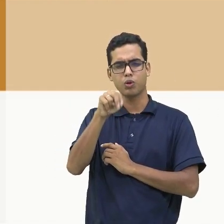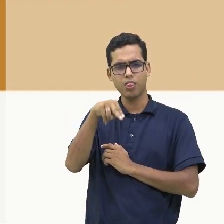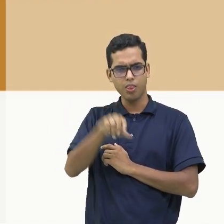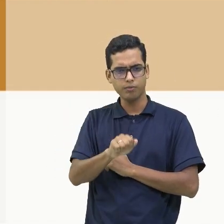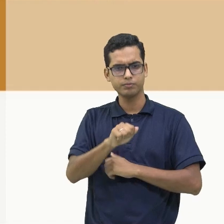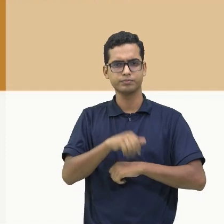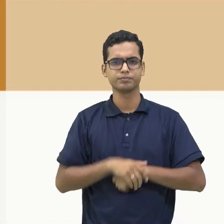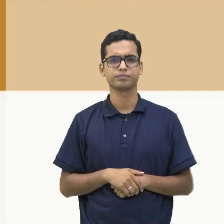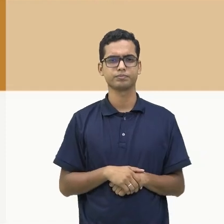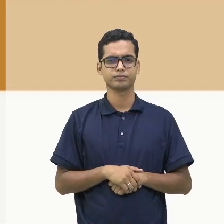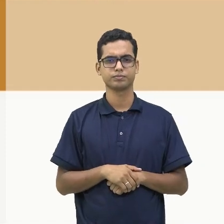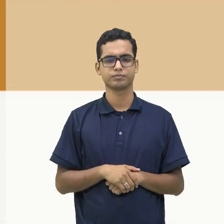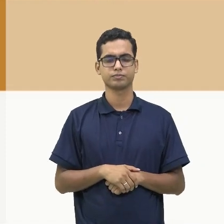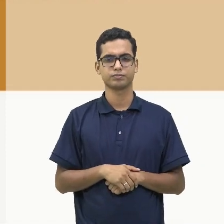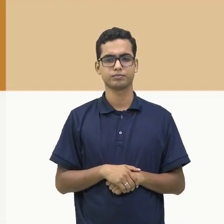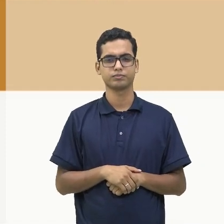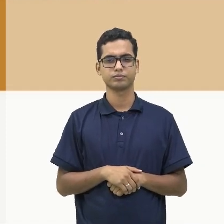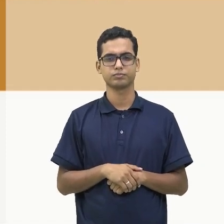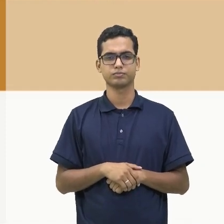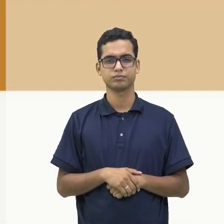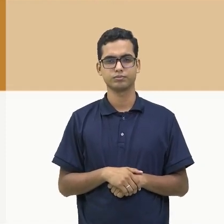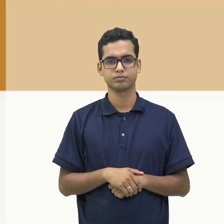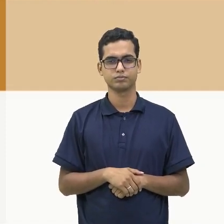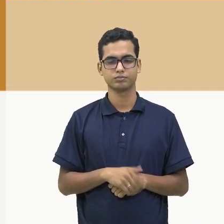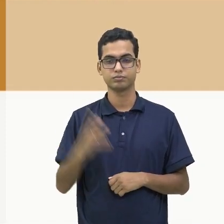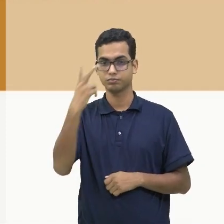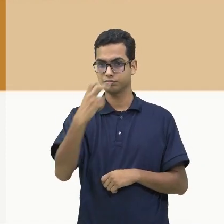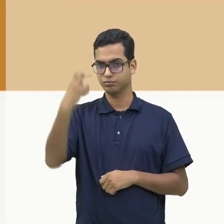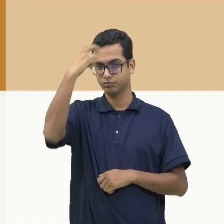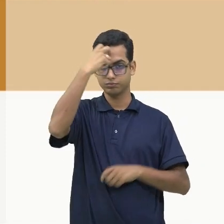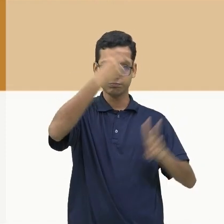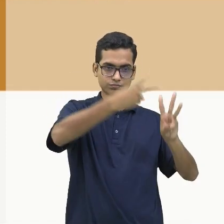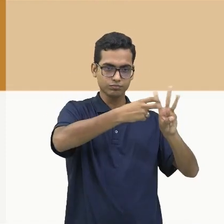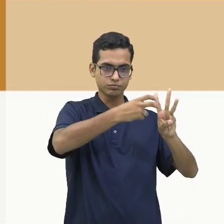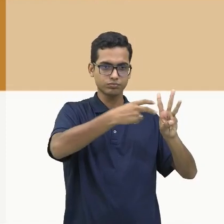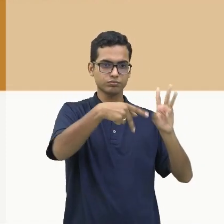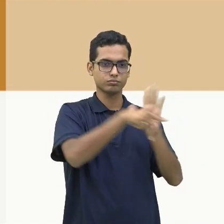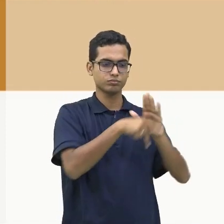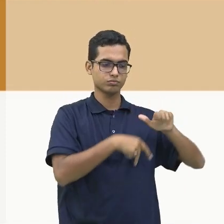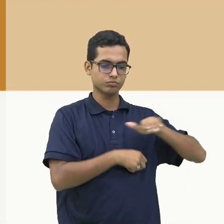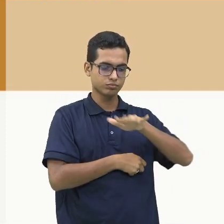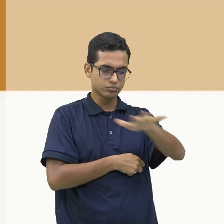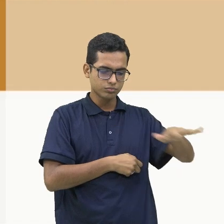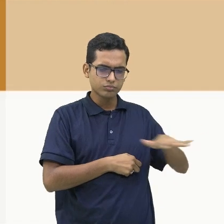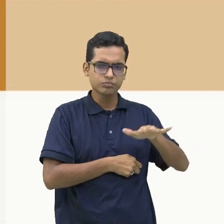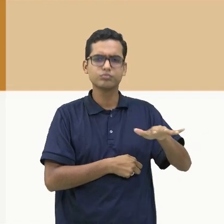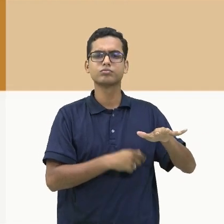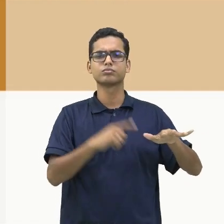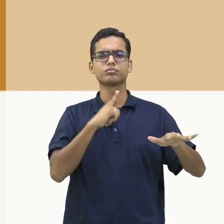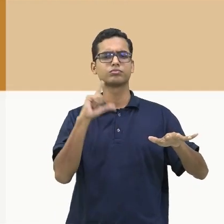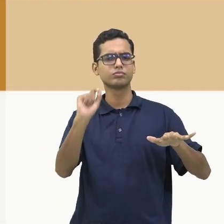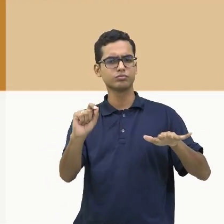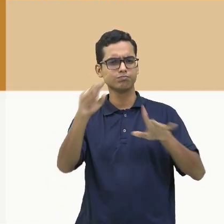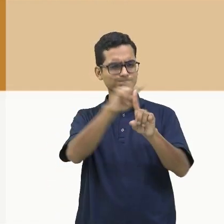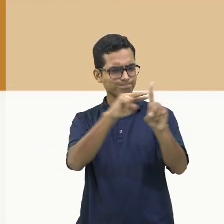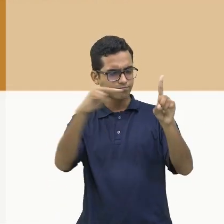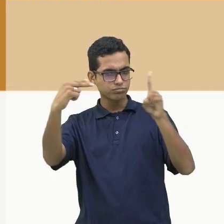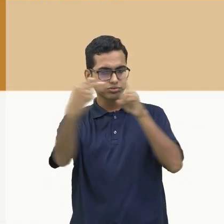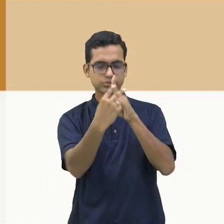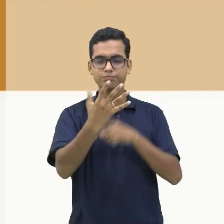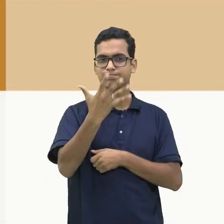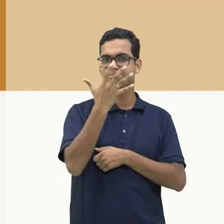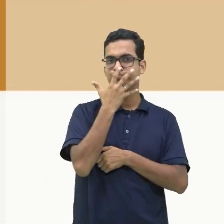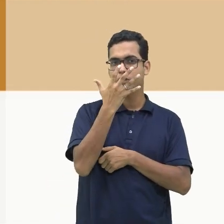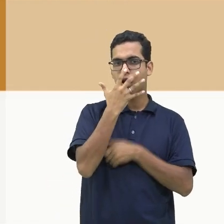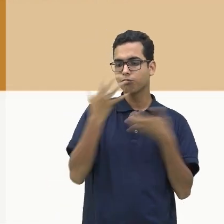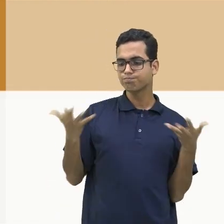ele está profundamente enraizado na cultura indígena da região. E ela oferece, então, um olhar fascinante